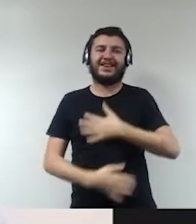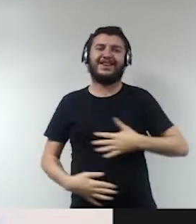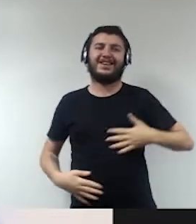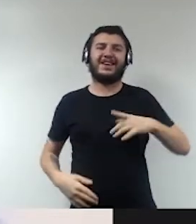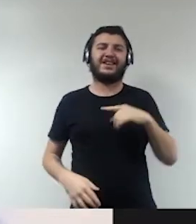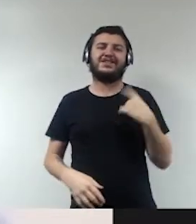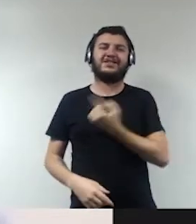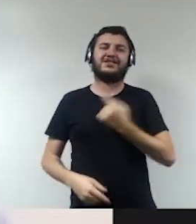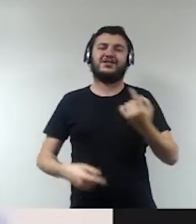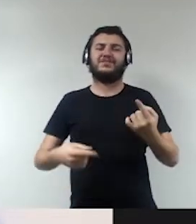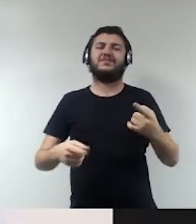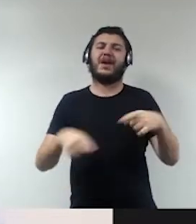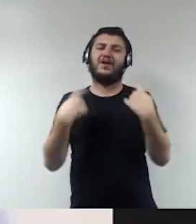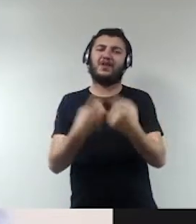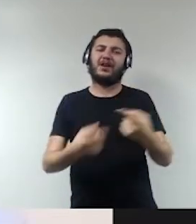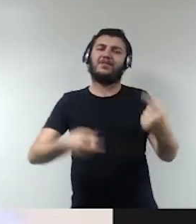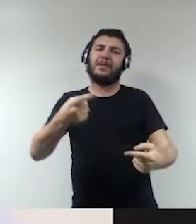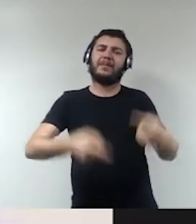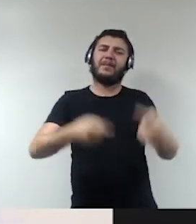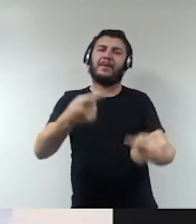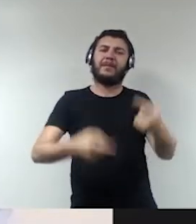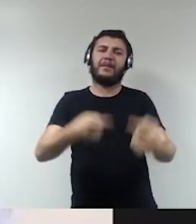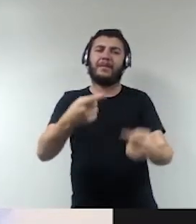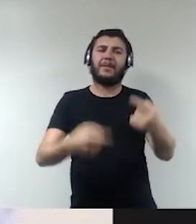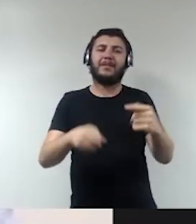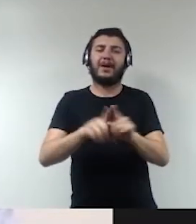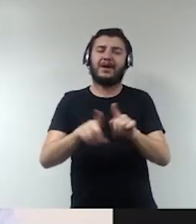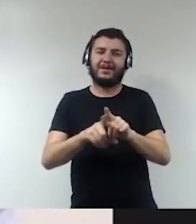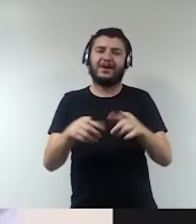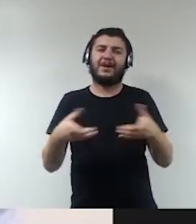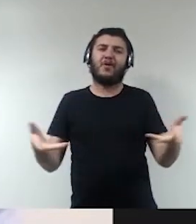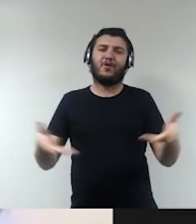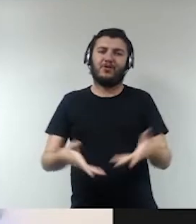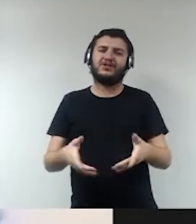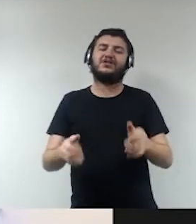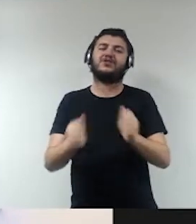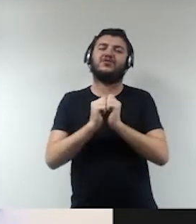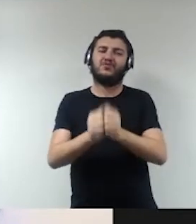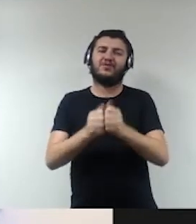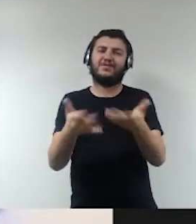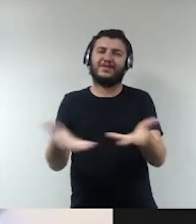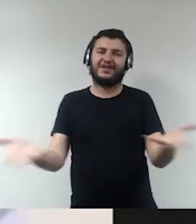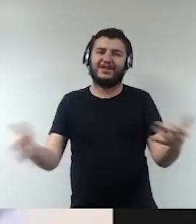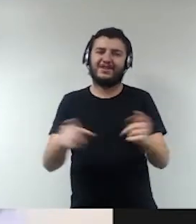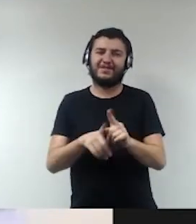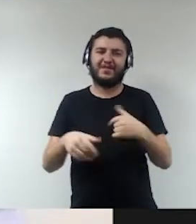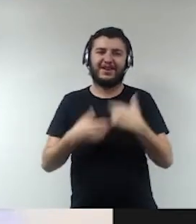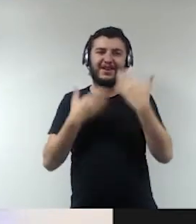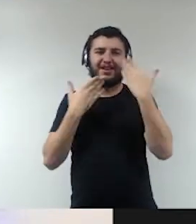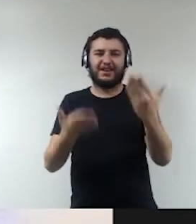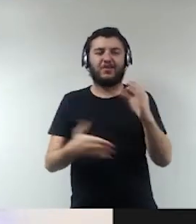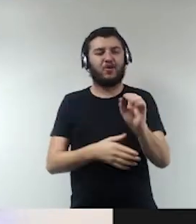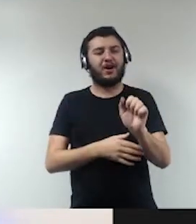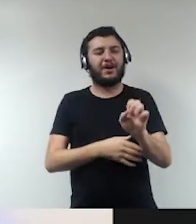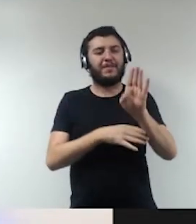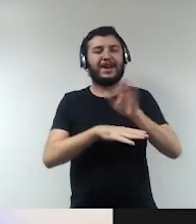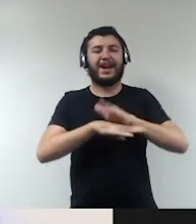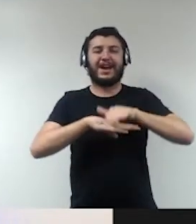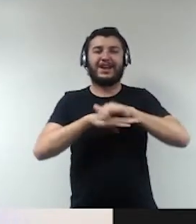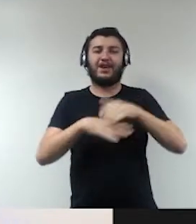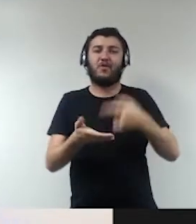reunidos, poder dividir essa noite com todos. Agradeço o carinho do convite da OAB